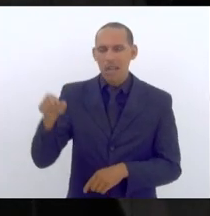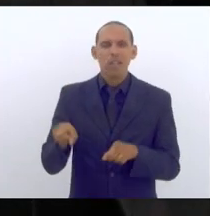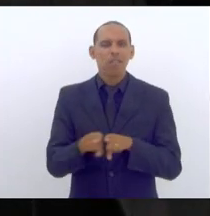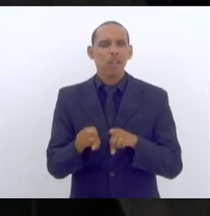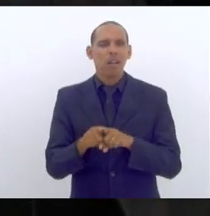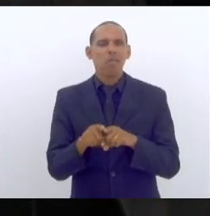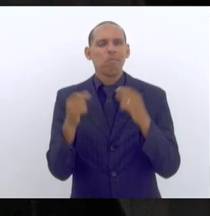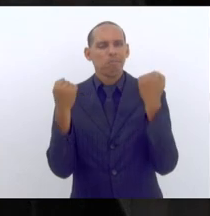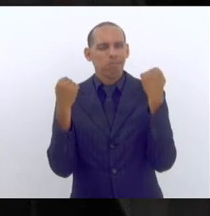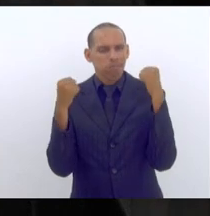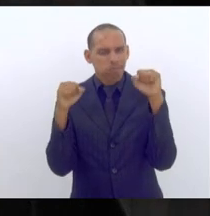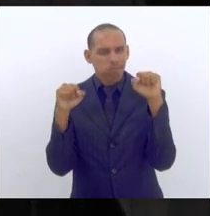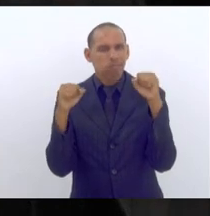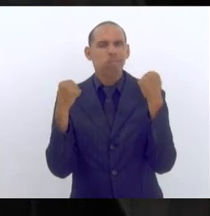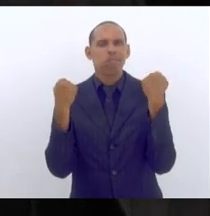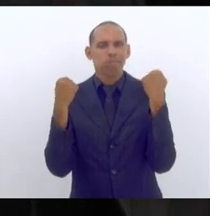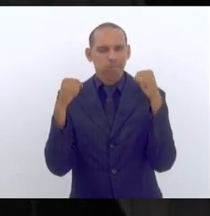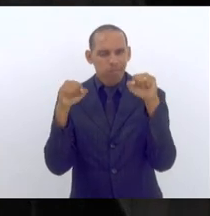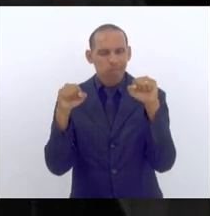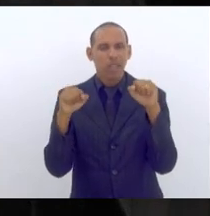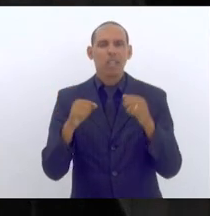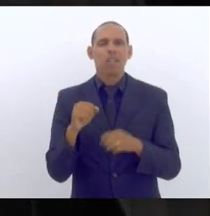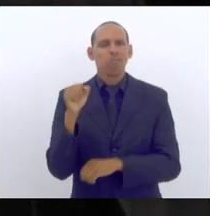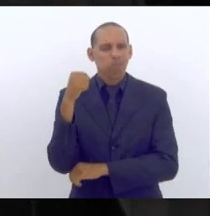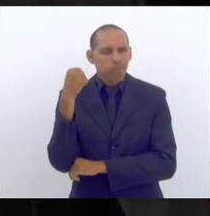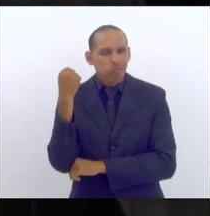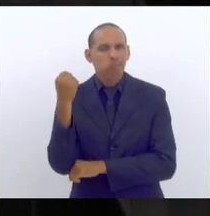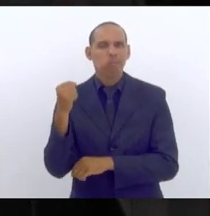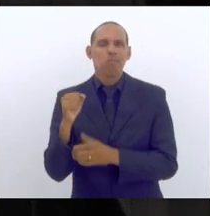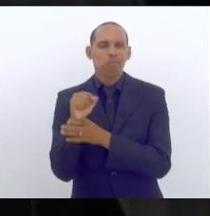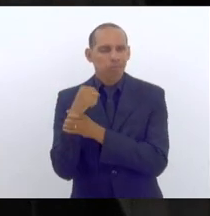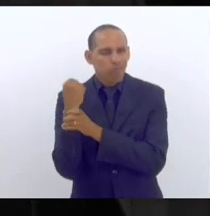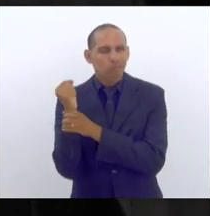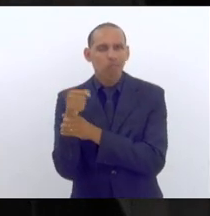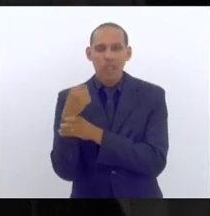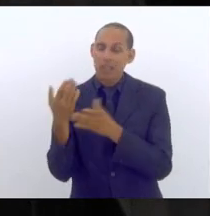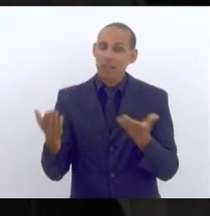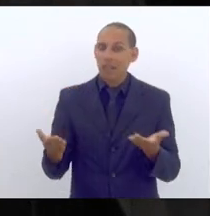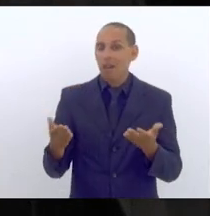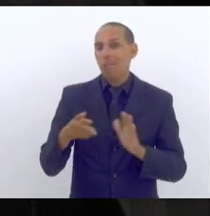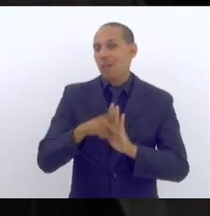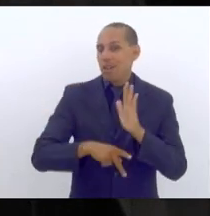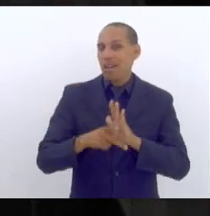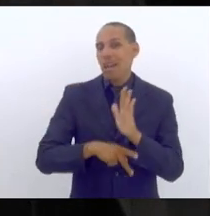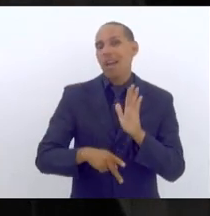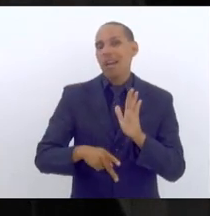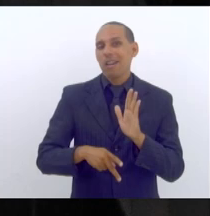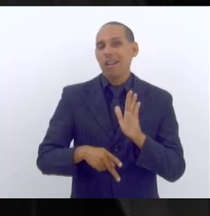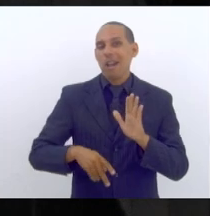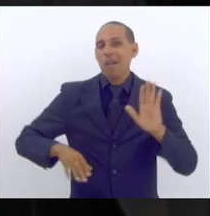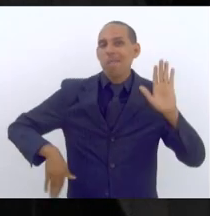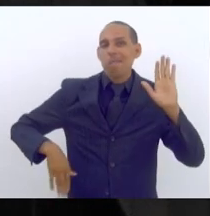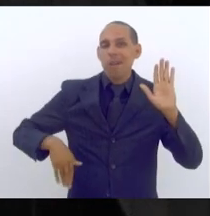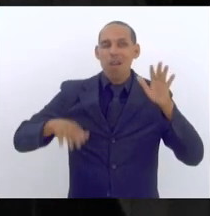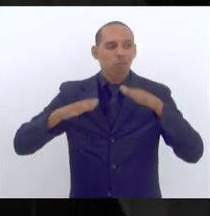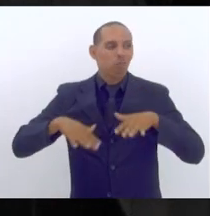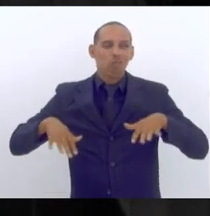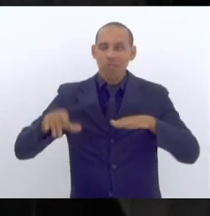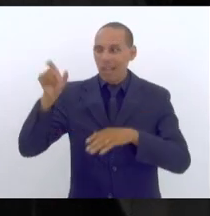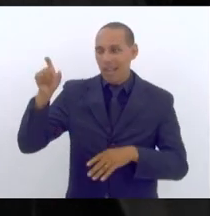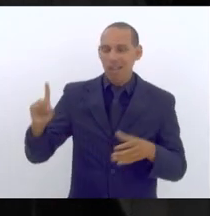eu tenho o orgulho de dizer o Projeto Praia para todos ele está integrado quando